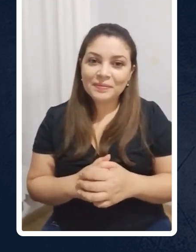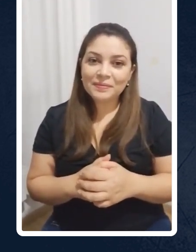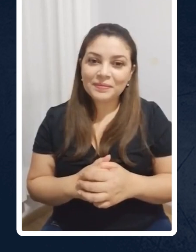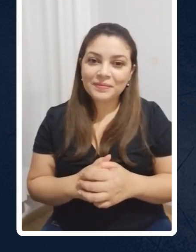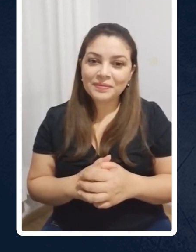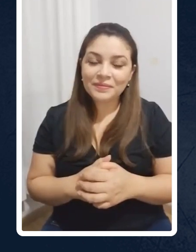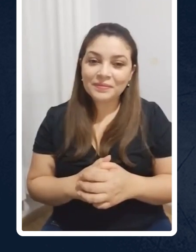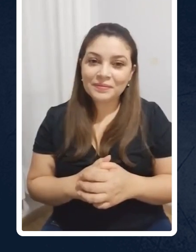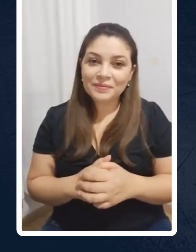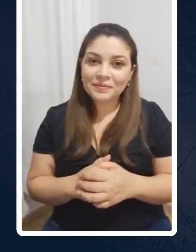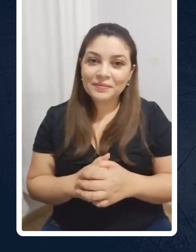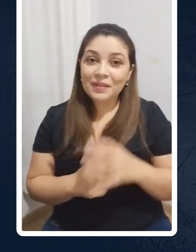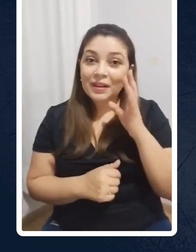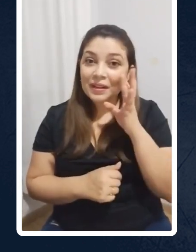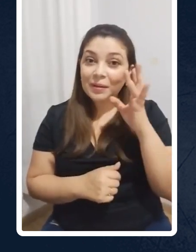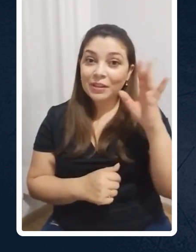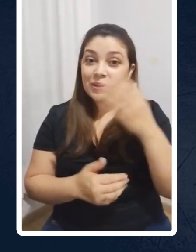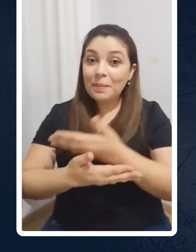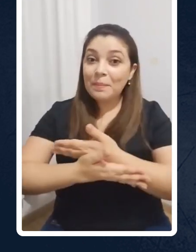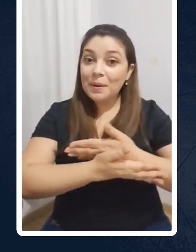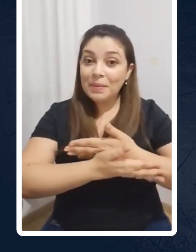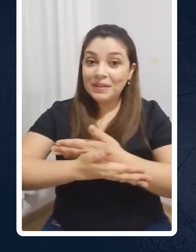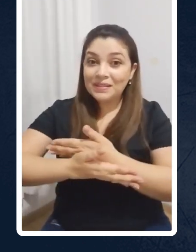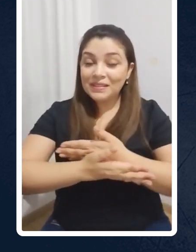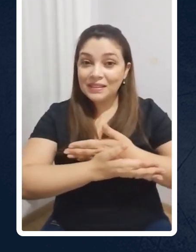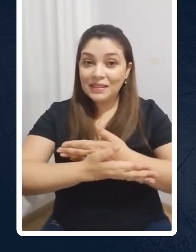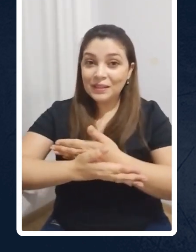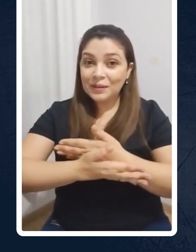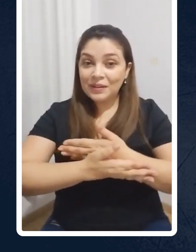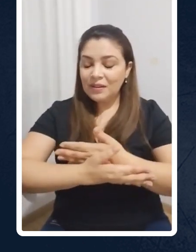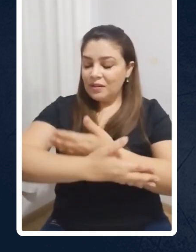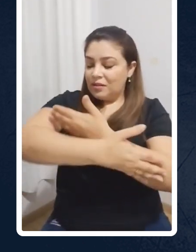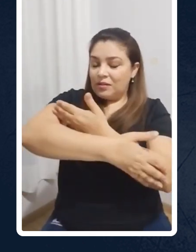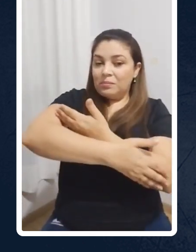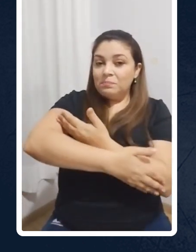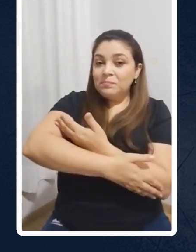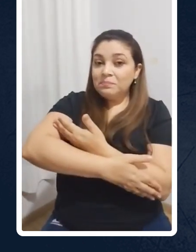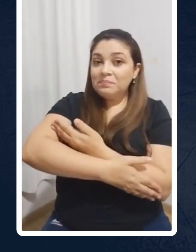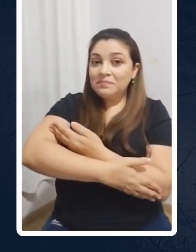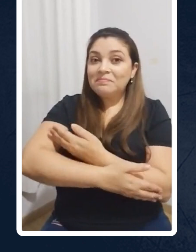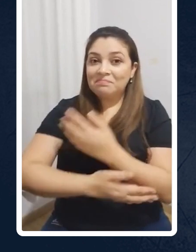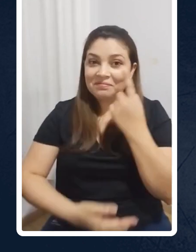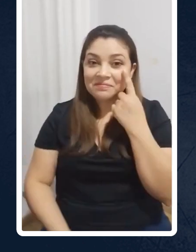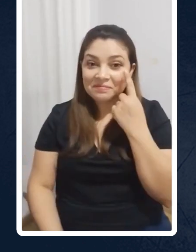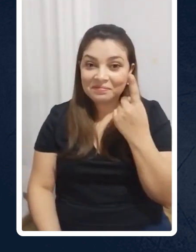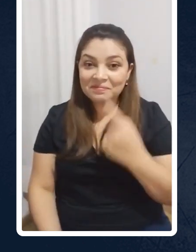Aqui está o bebezinho. Eu estava com ela assim, descansando na barriga. Tá entendendo?